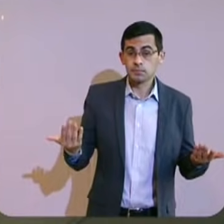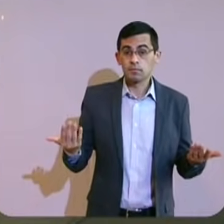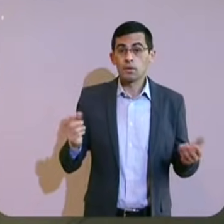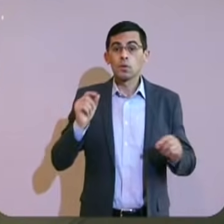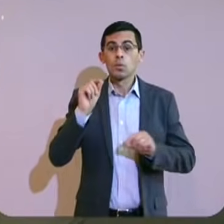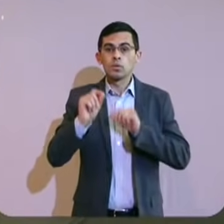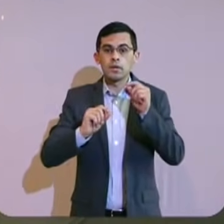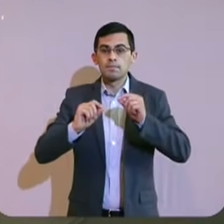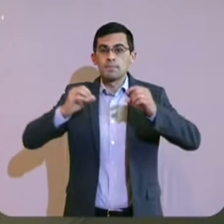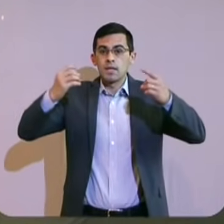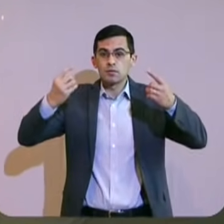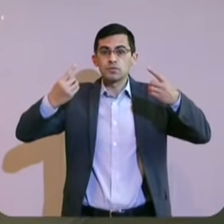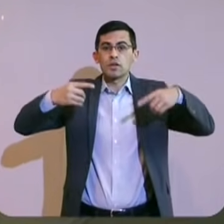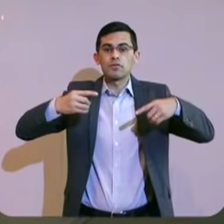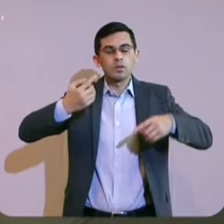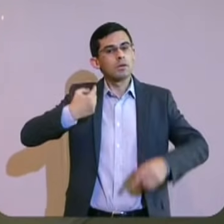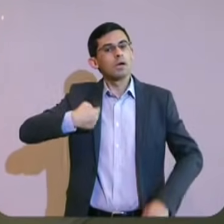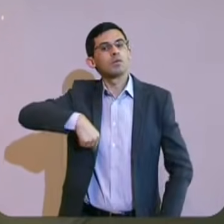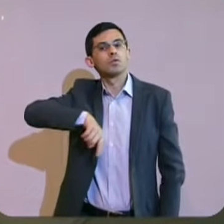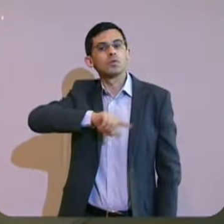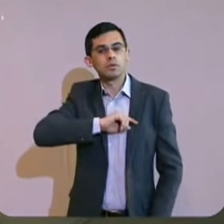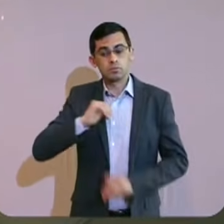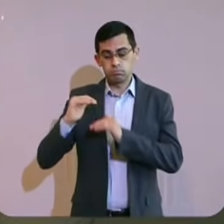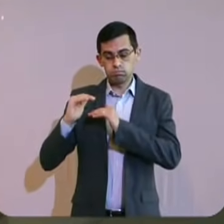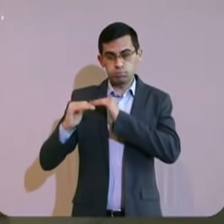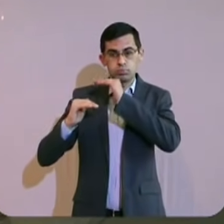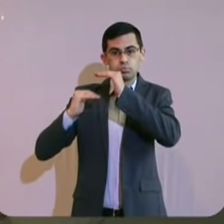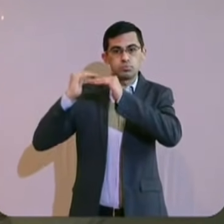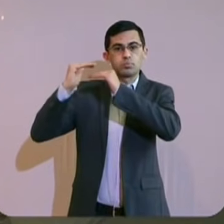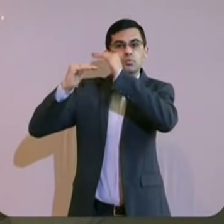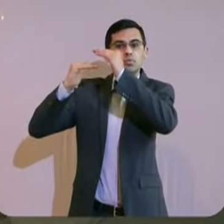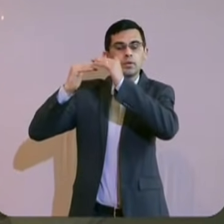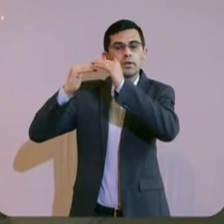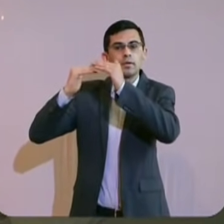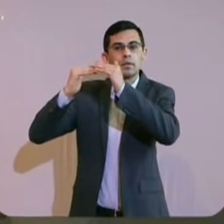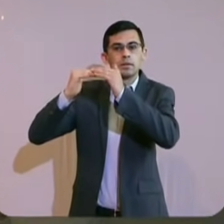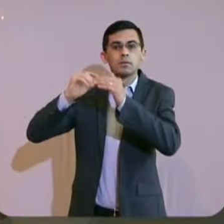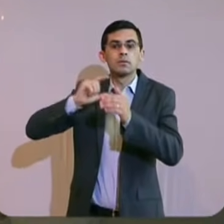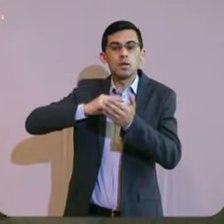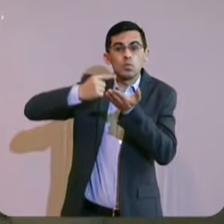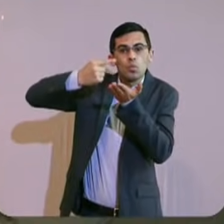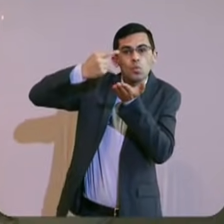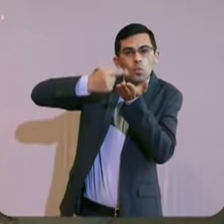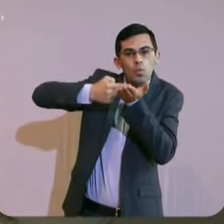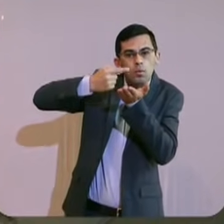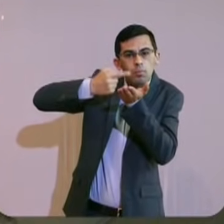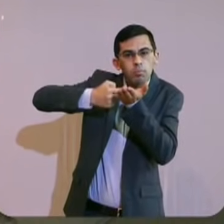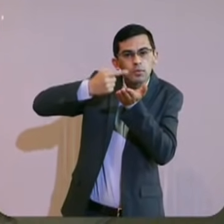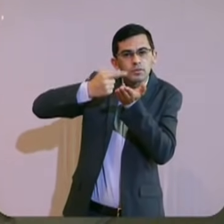é um desafio ao nosso crescimento em um compromisso